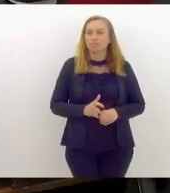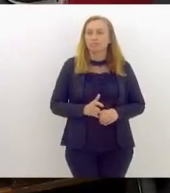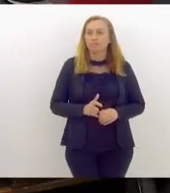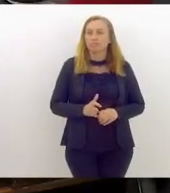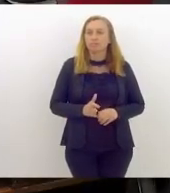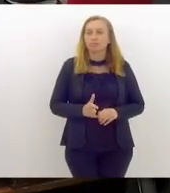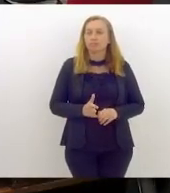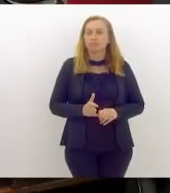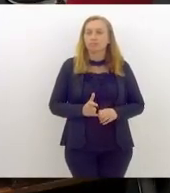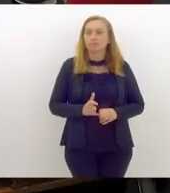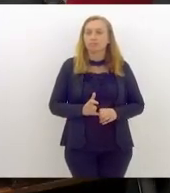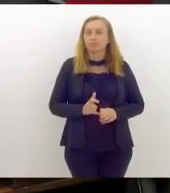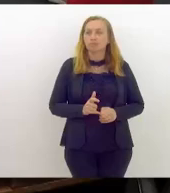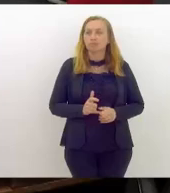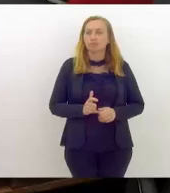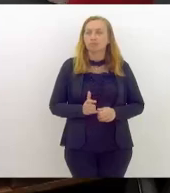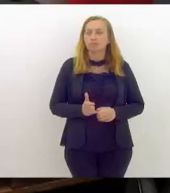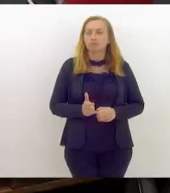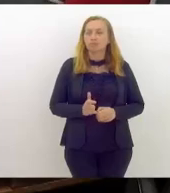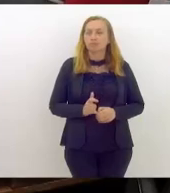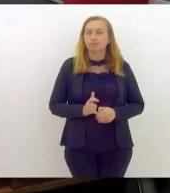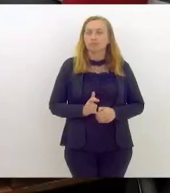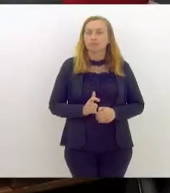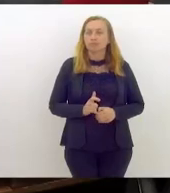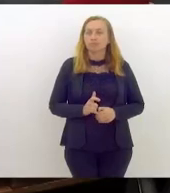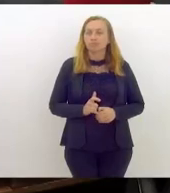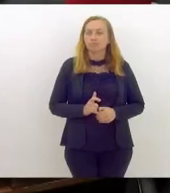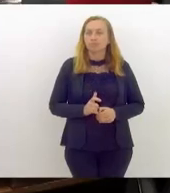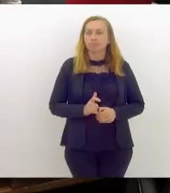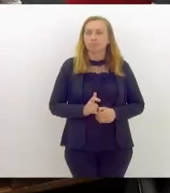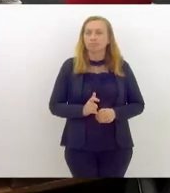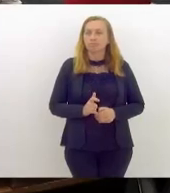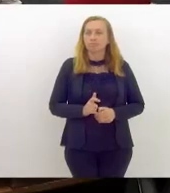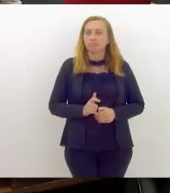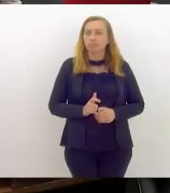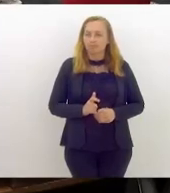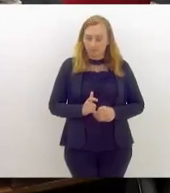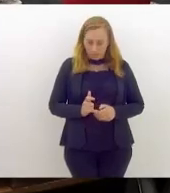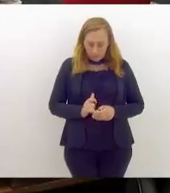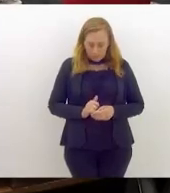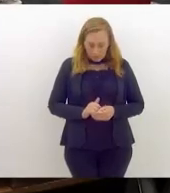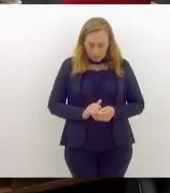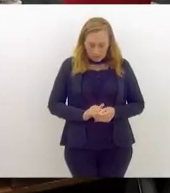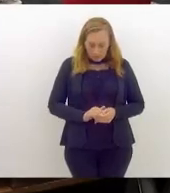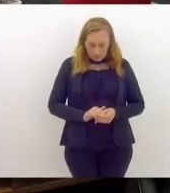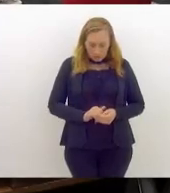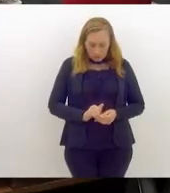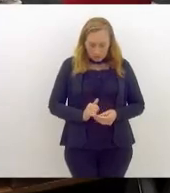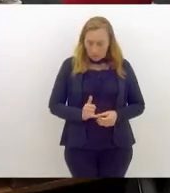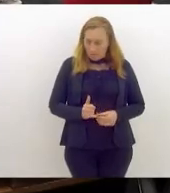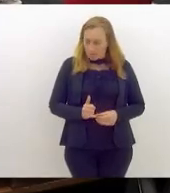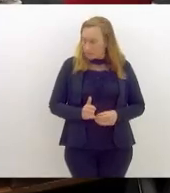É do Eliomar de Cultura? Estamos tratando do projeto. Atrás, é porque ele pulou.